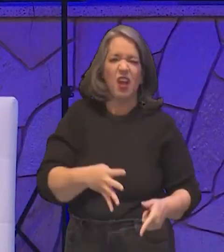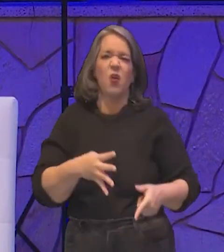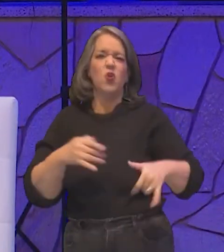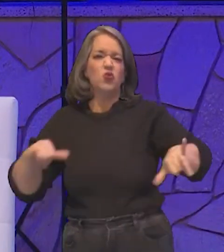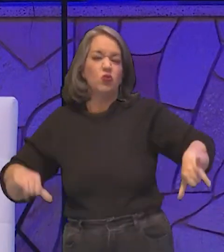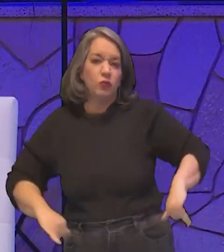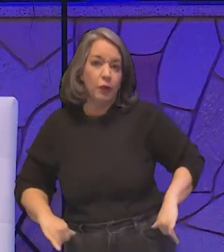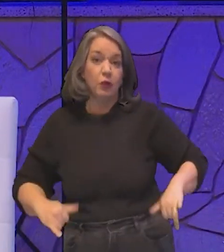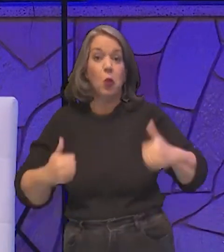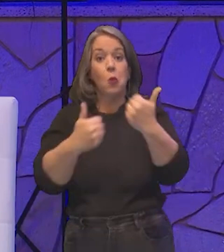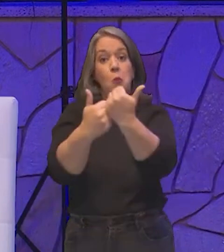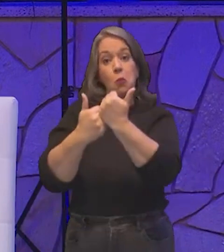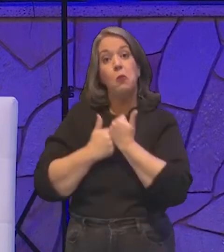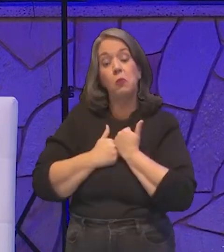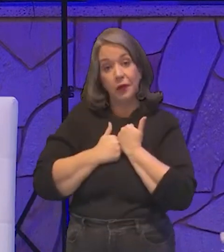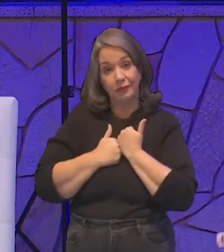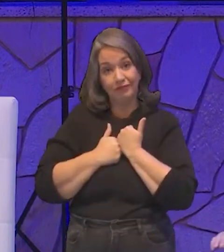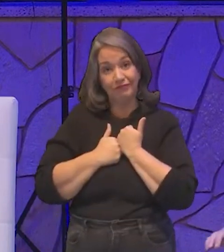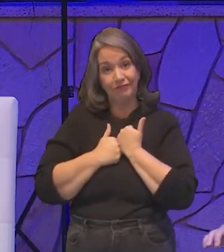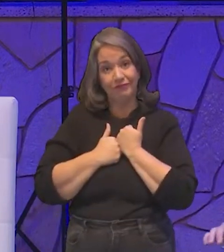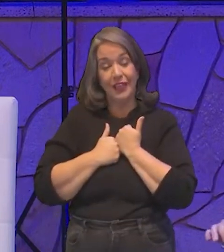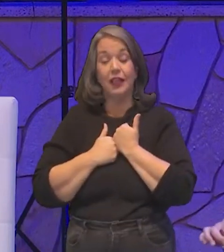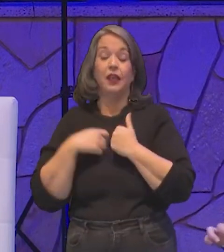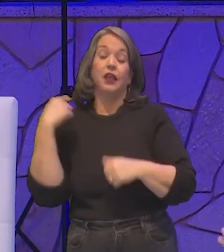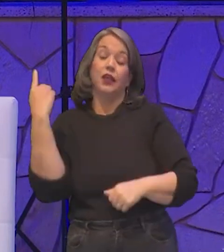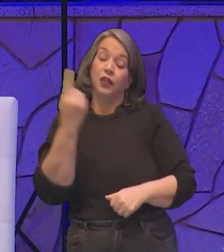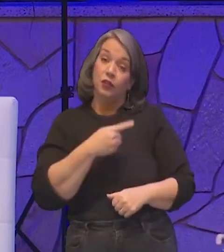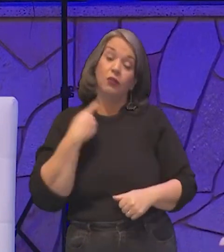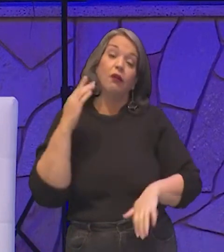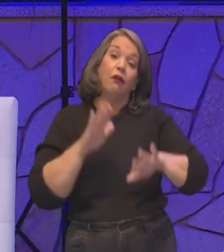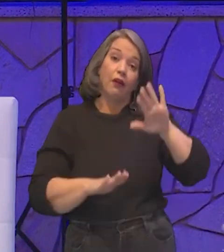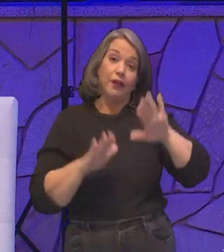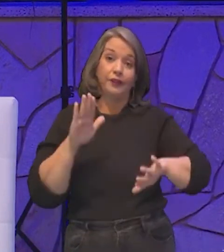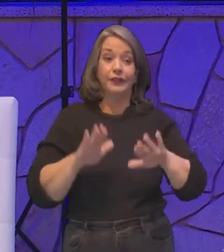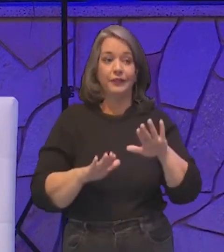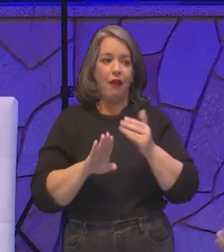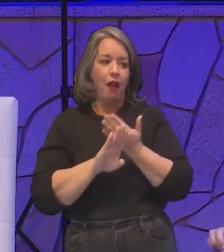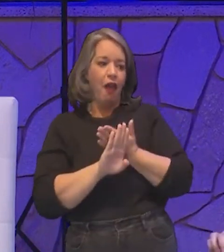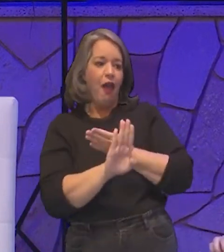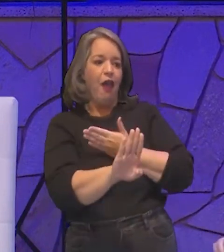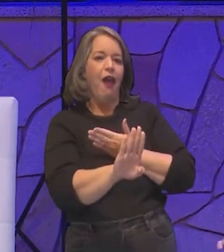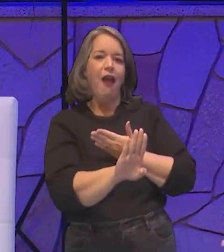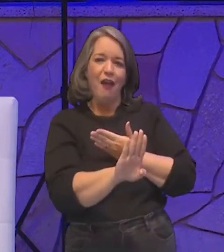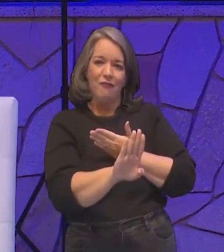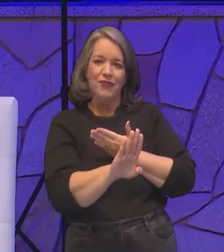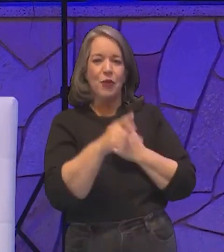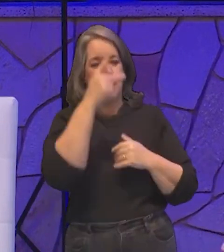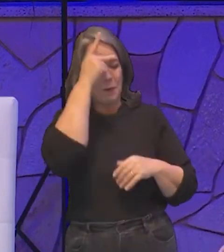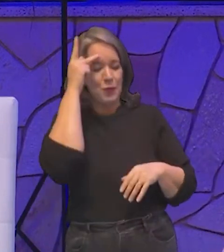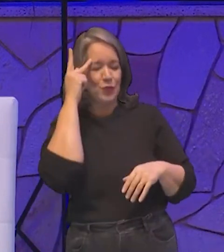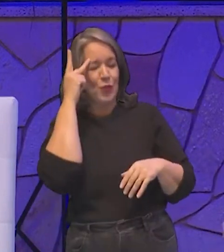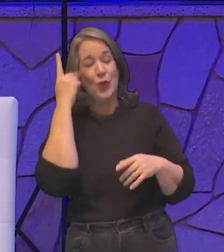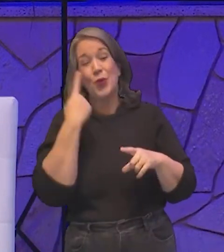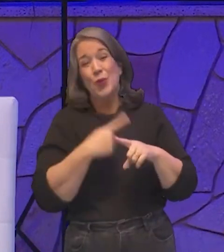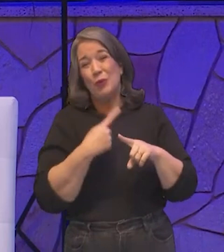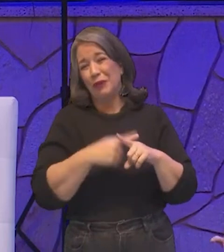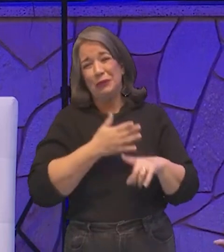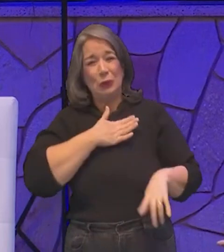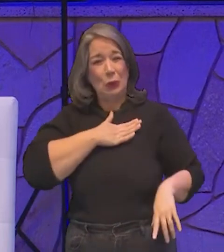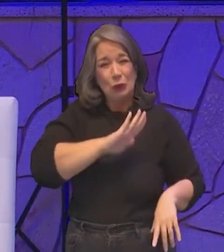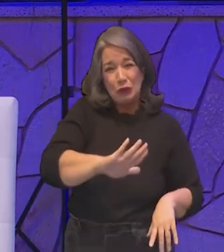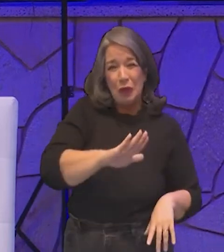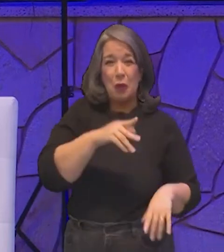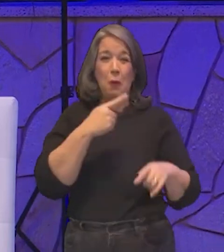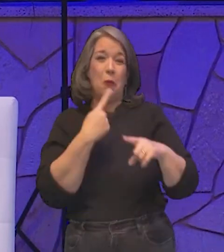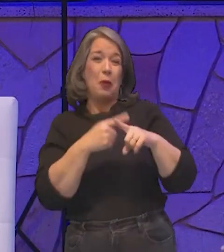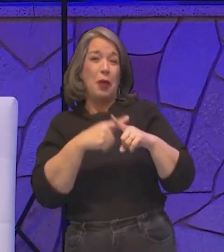pessoa é digna de insultos. Porque nós devemos lembrar sempre, segundo as Escrituras de Deus, que dignos